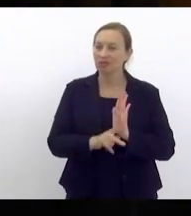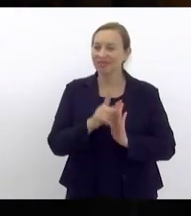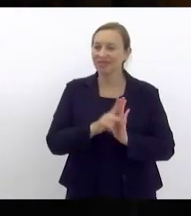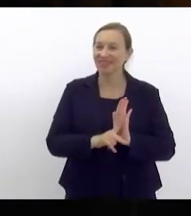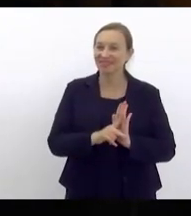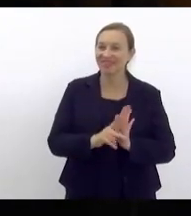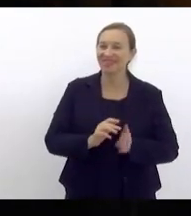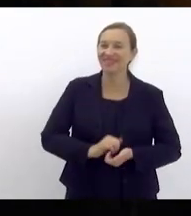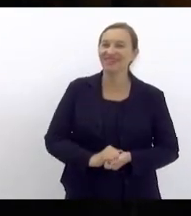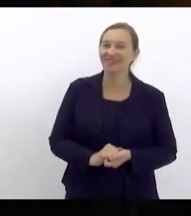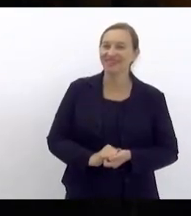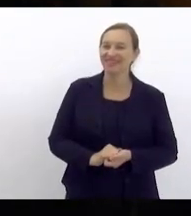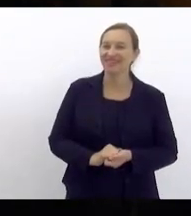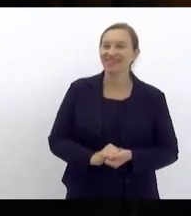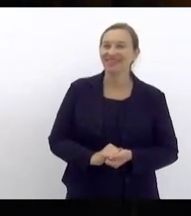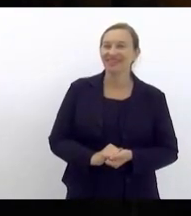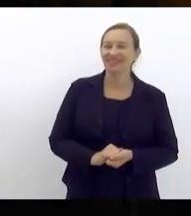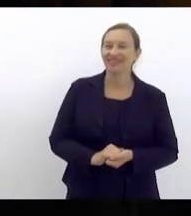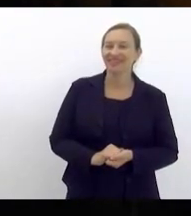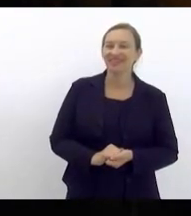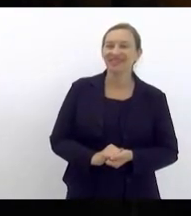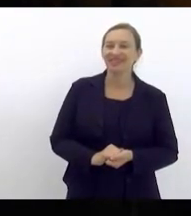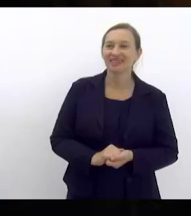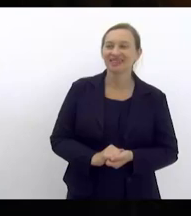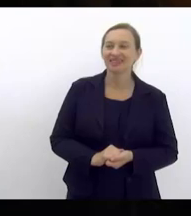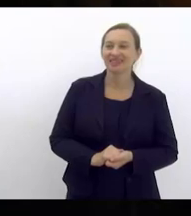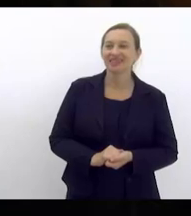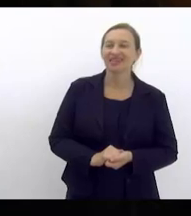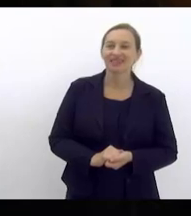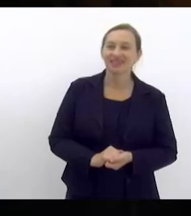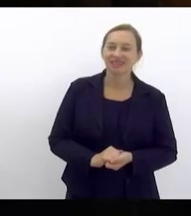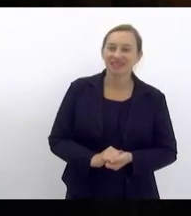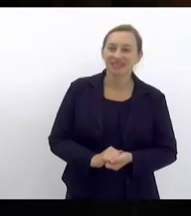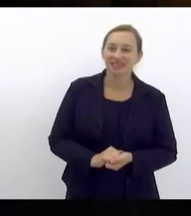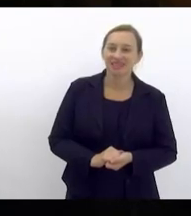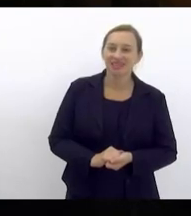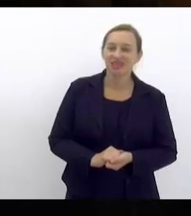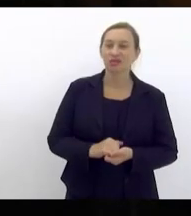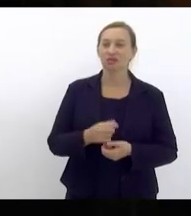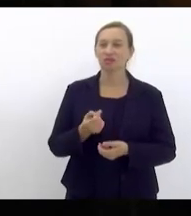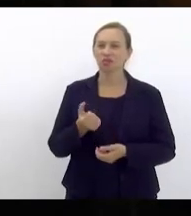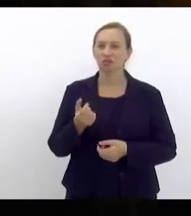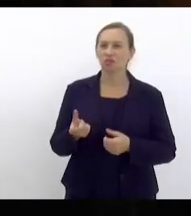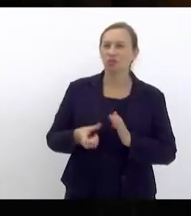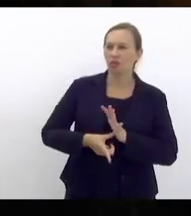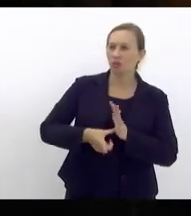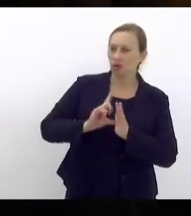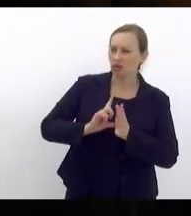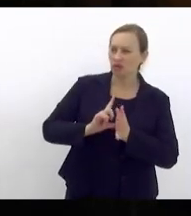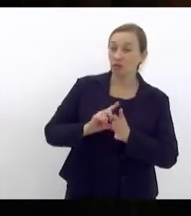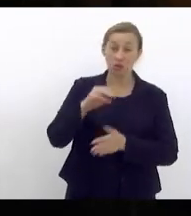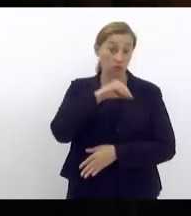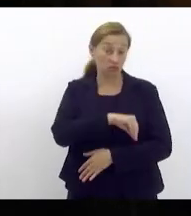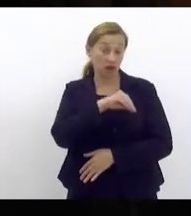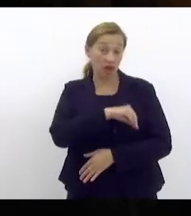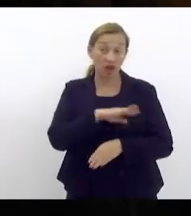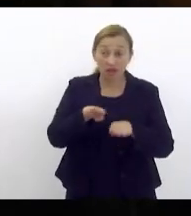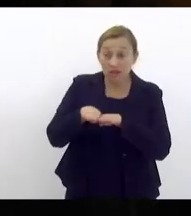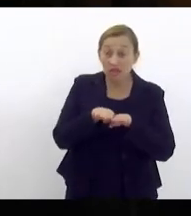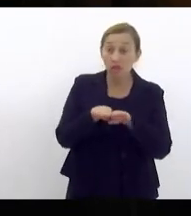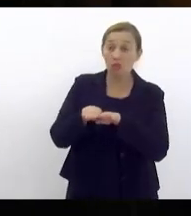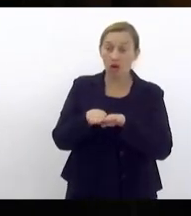segue agora ao Senado Federal e a gente espera que haja aprovação quanto antes para que o salários iguais